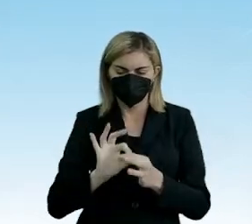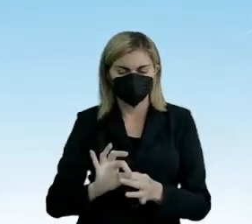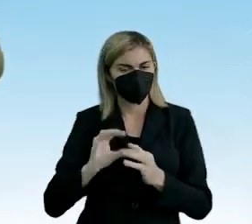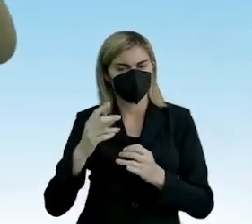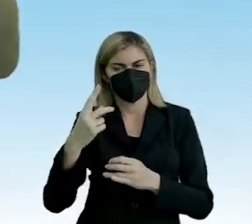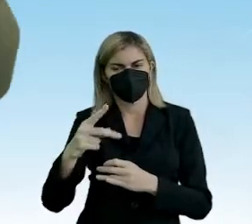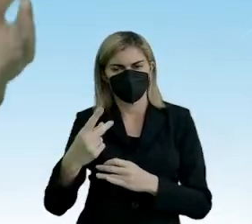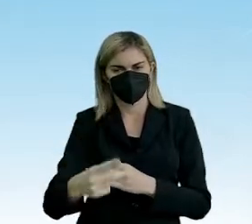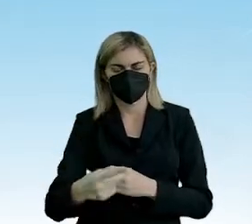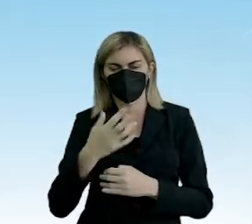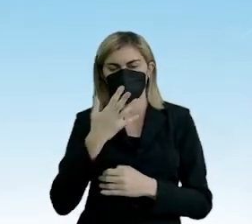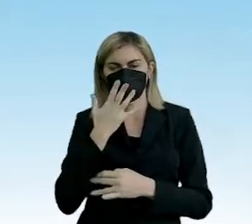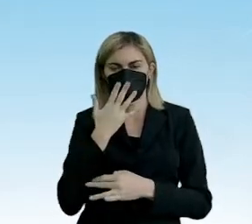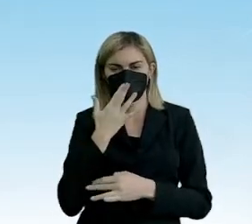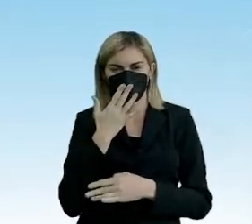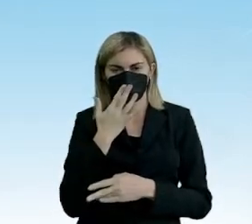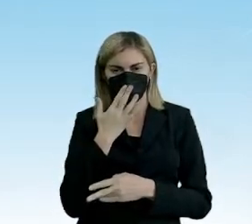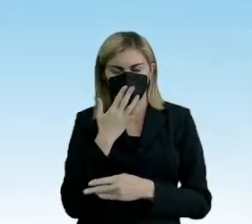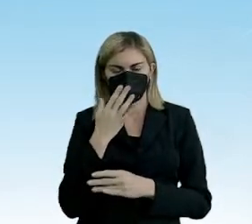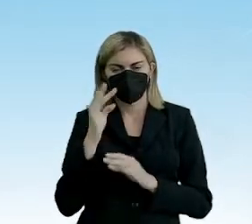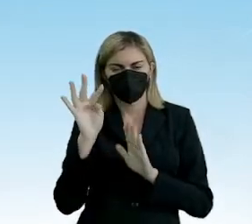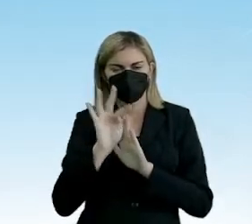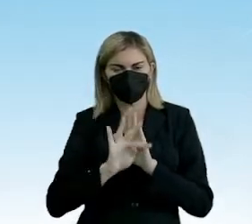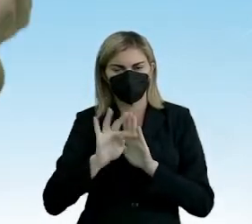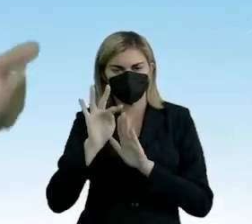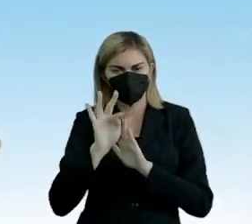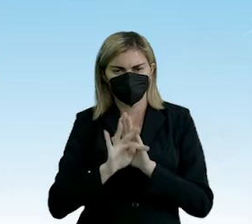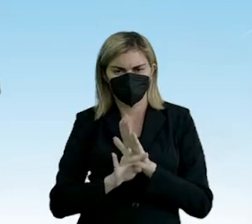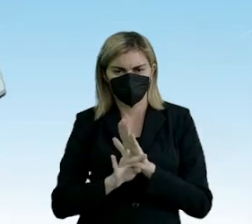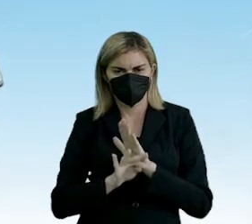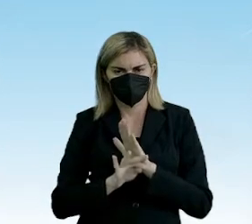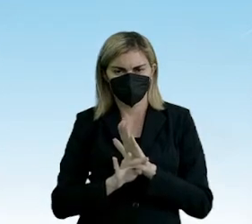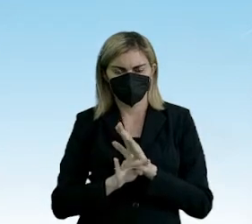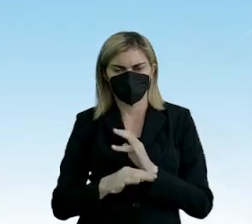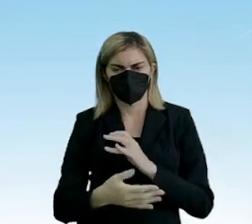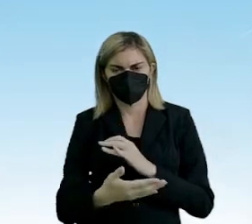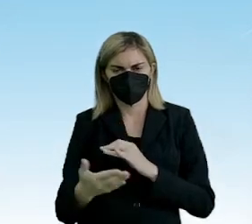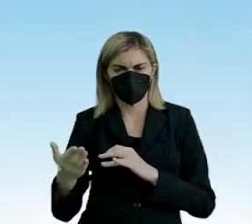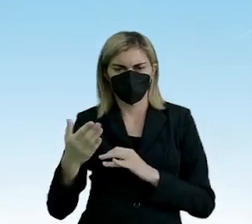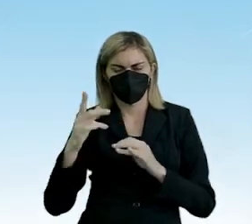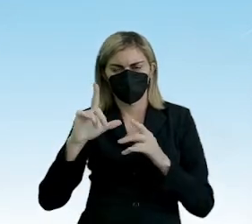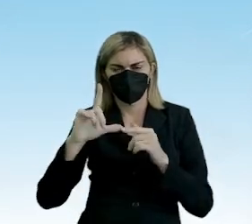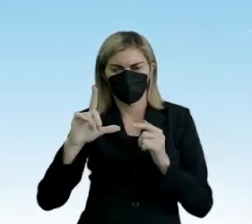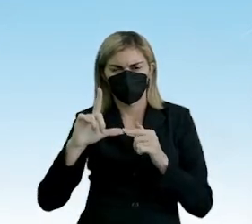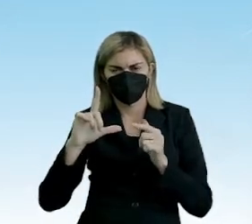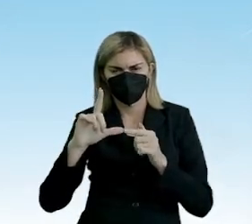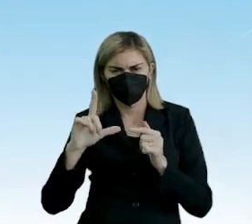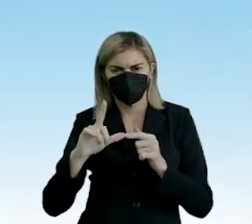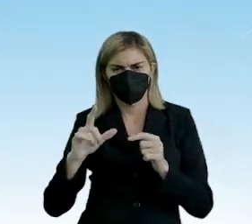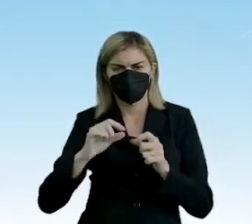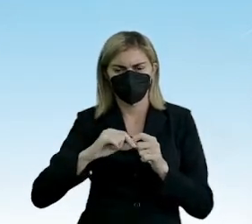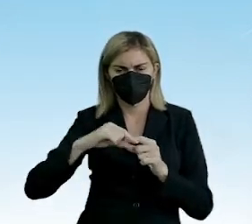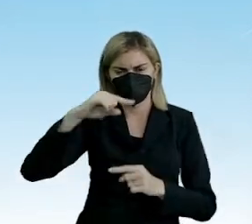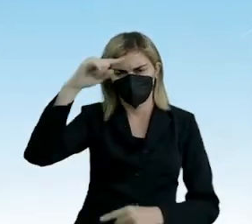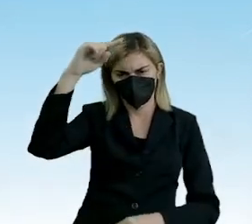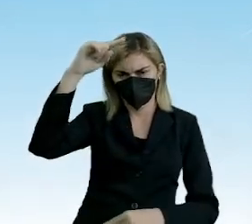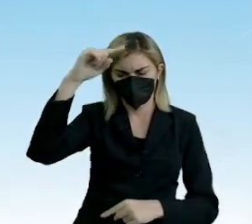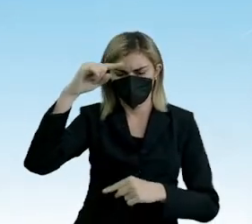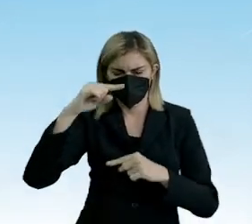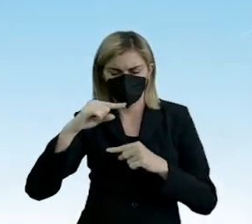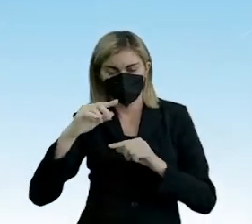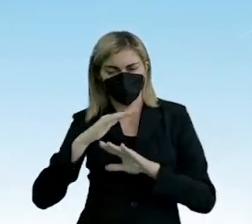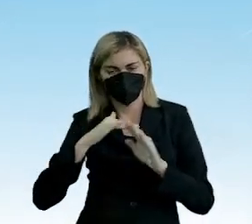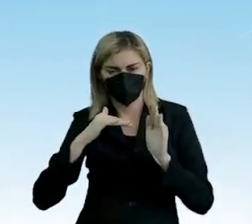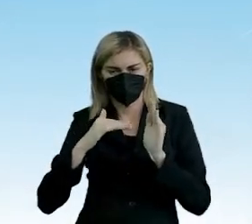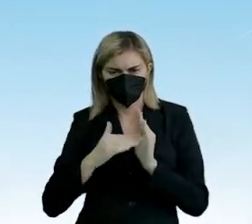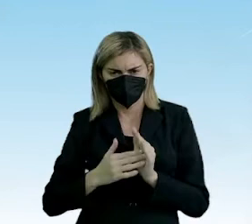delas, as cores do texto, as cores das fontes, das letras, o tamanho da letra, tudo